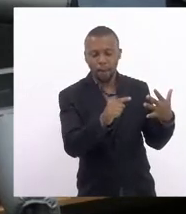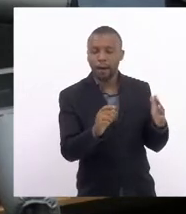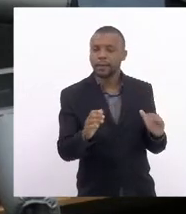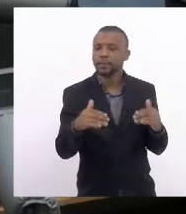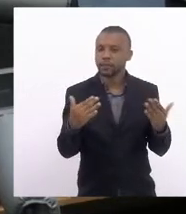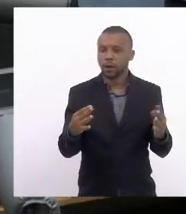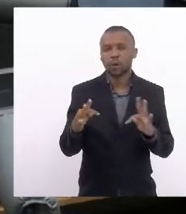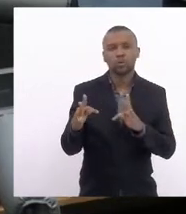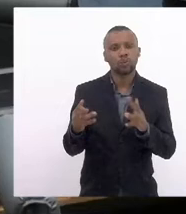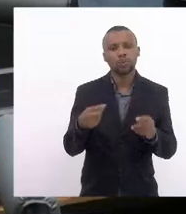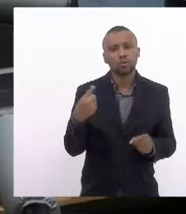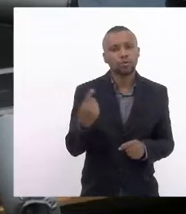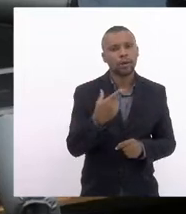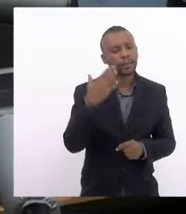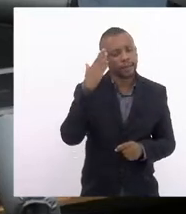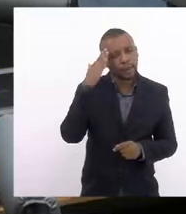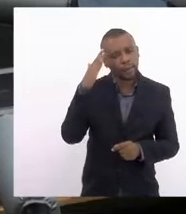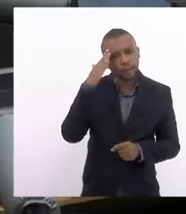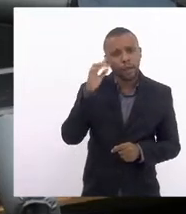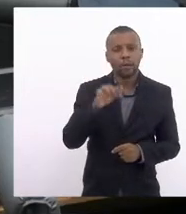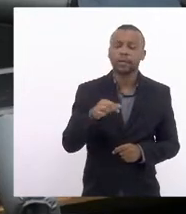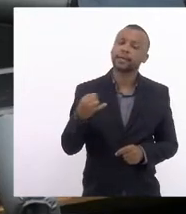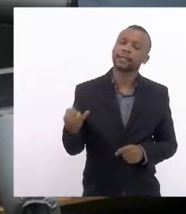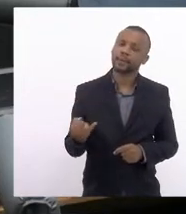todos nós sabemos